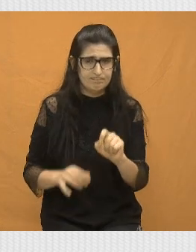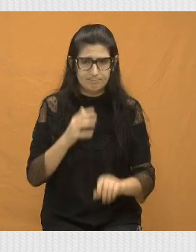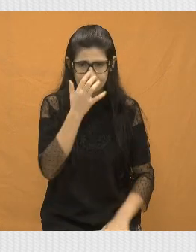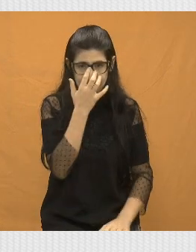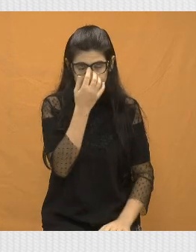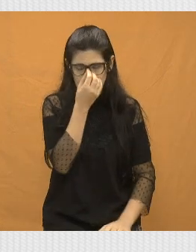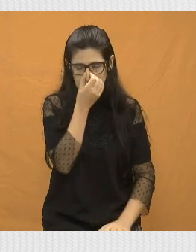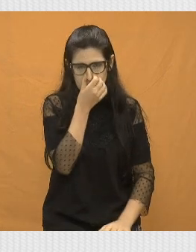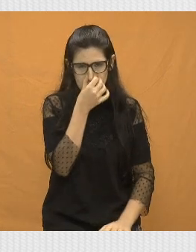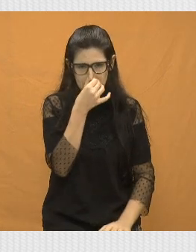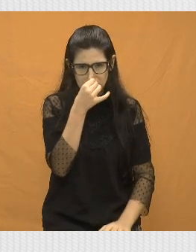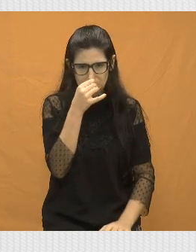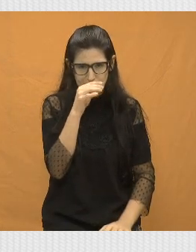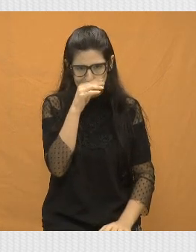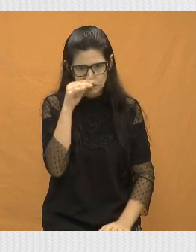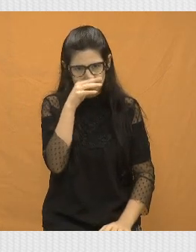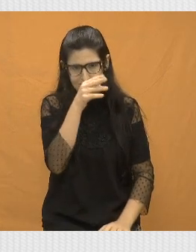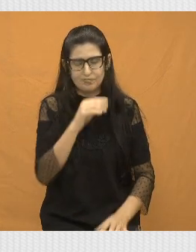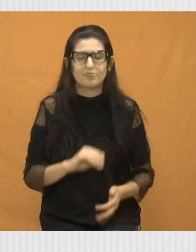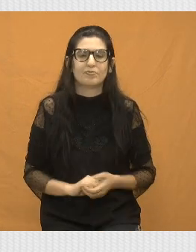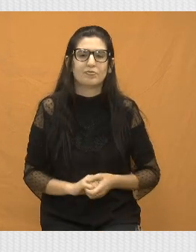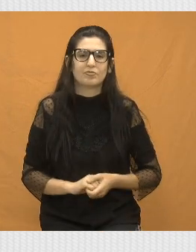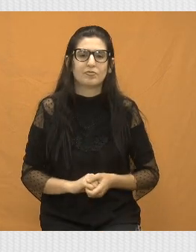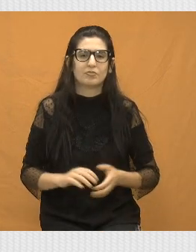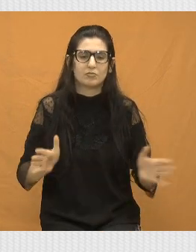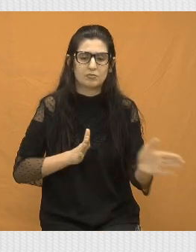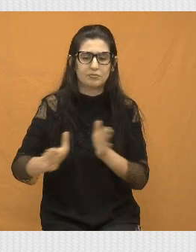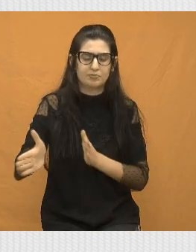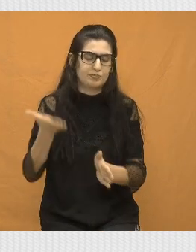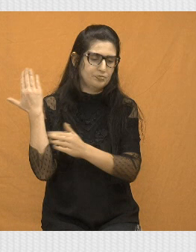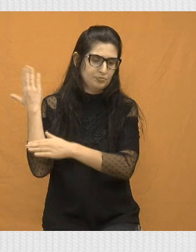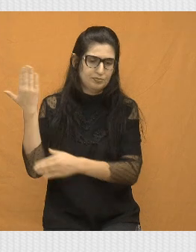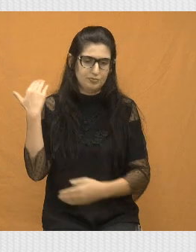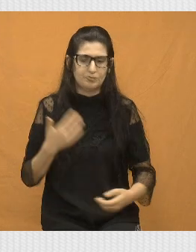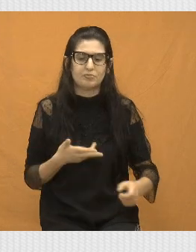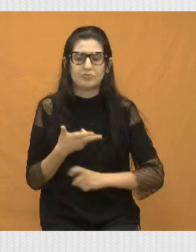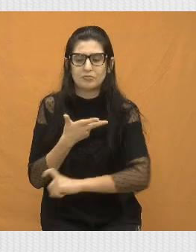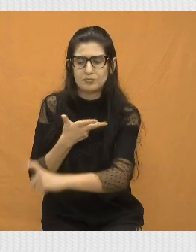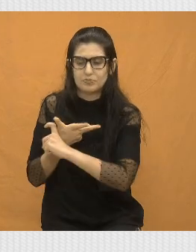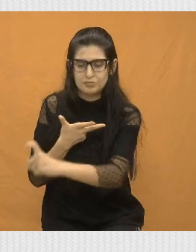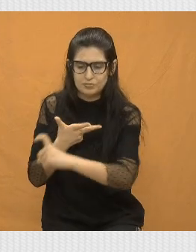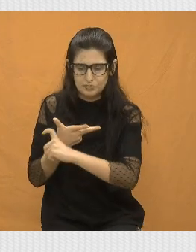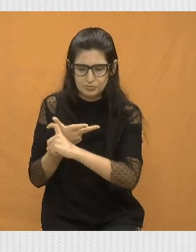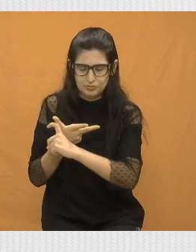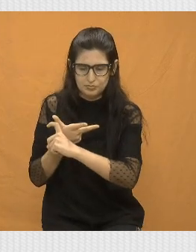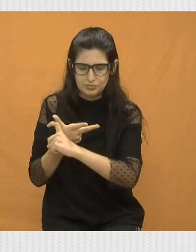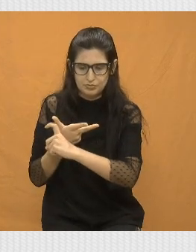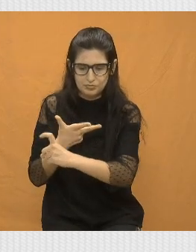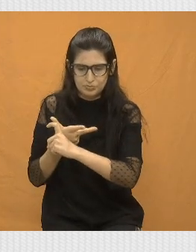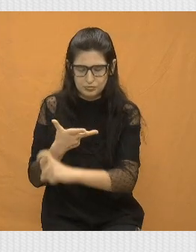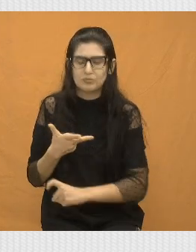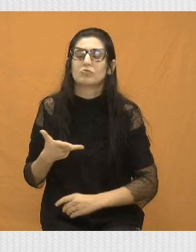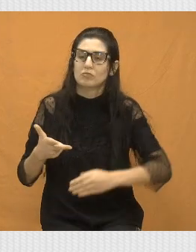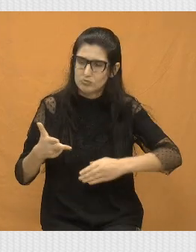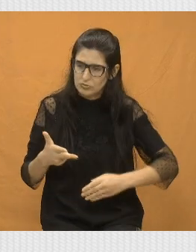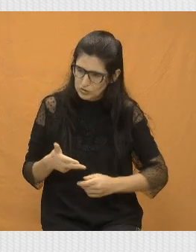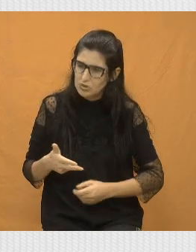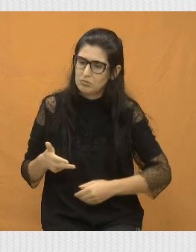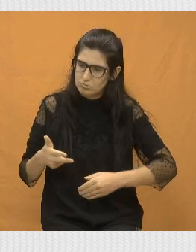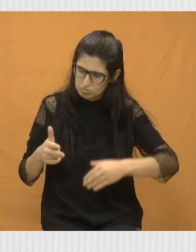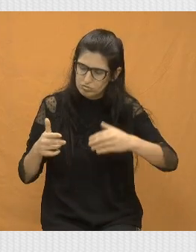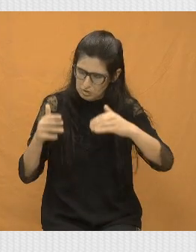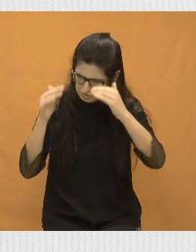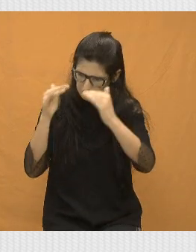os inscritos em exercícios anteriores do Poder Executivo. Então, inscrito em exercícios anteriores, nós tínhamos